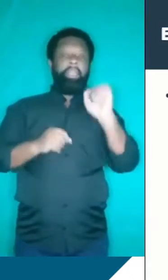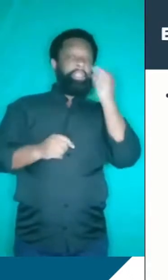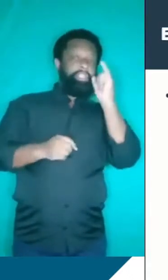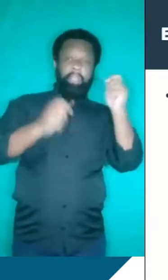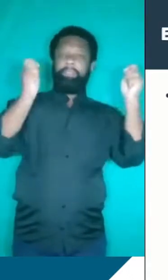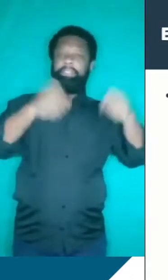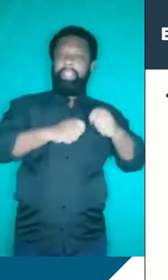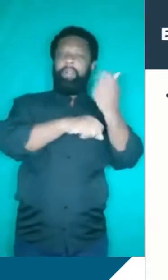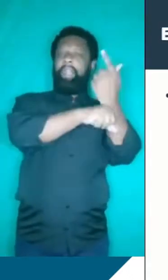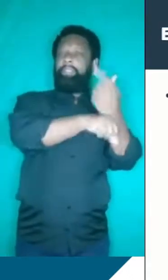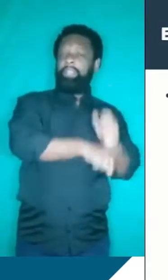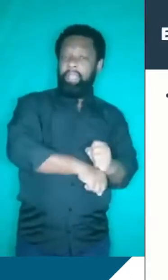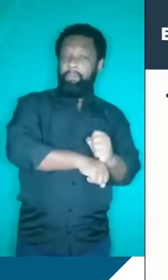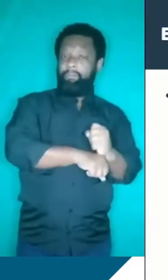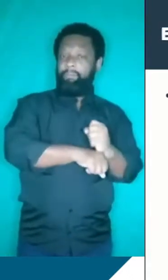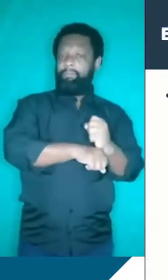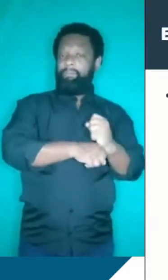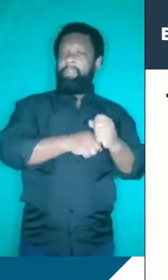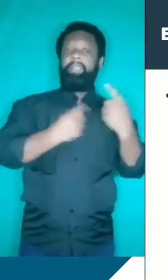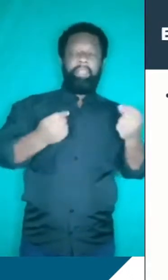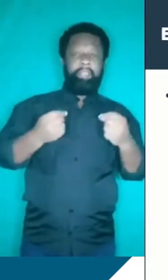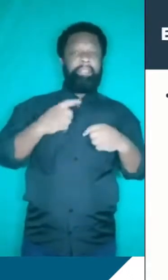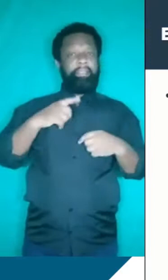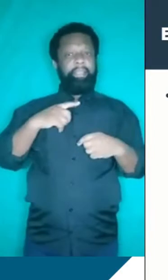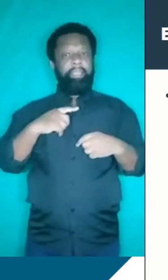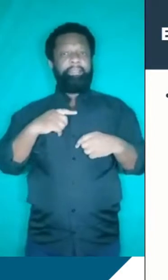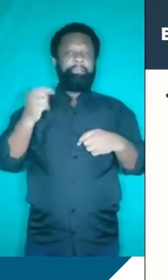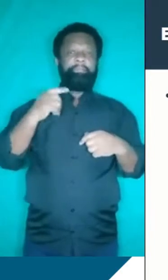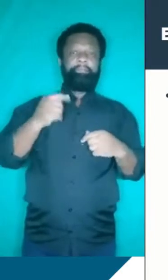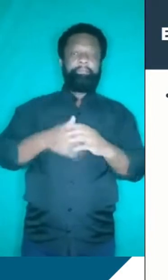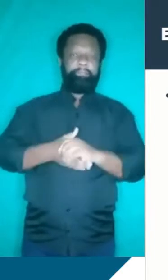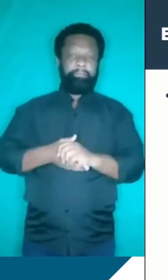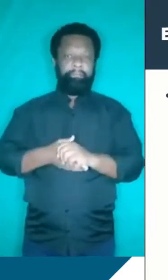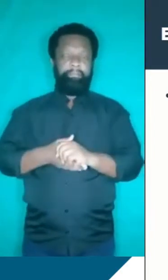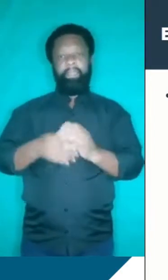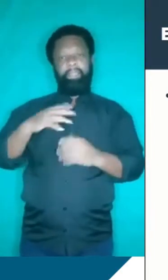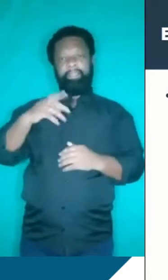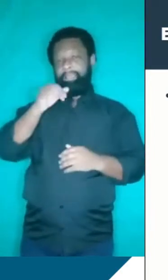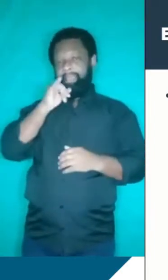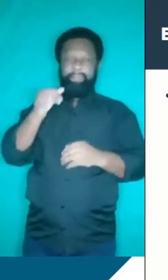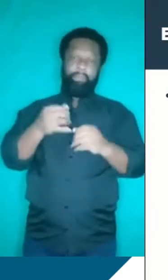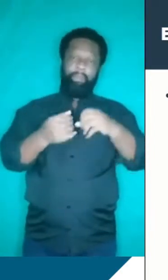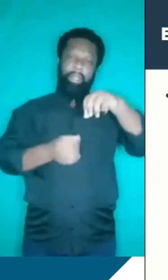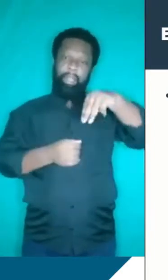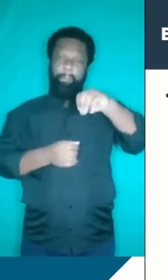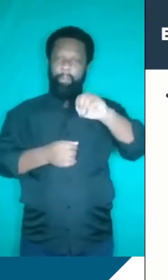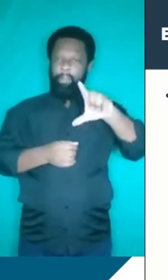energia potencial gravitacional, porque eu quero que vocês... Energia potencial elástica, eu quero que vocês observem uma coisa. Aqui eu tenho uma